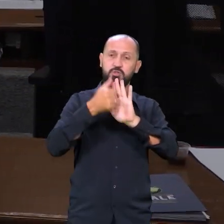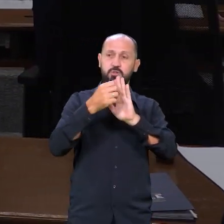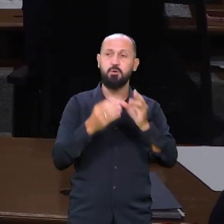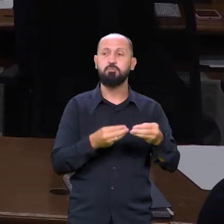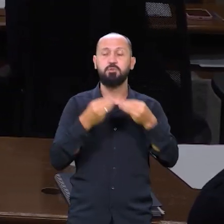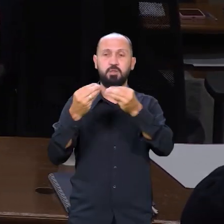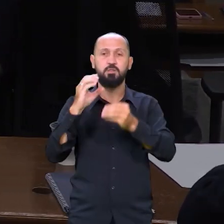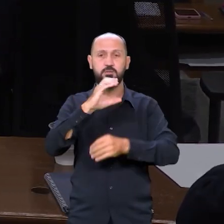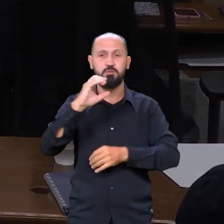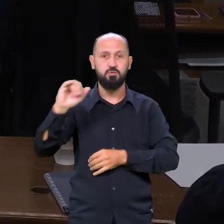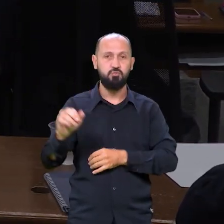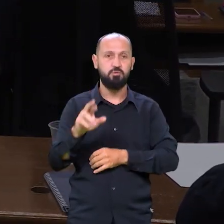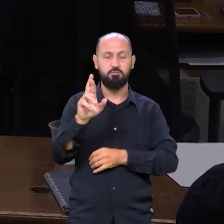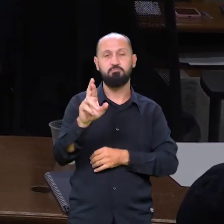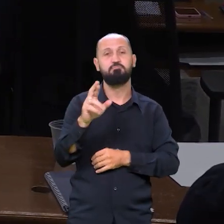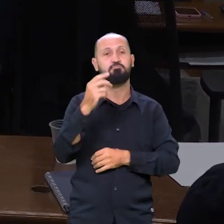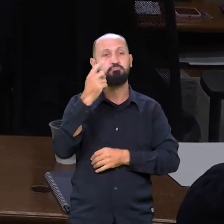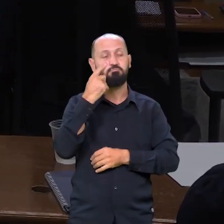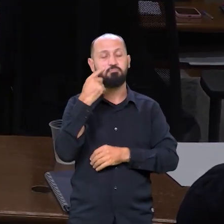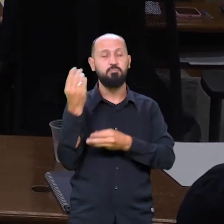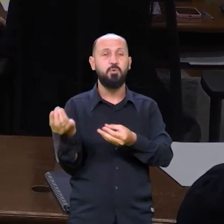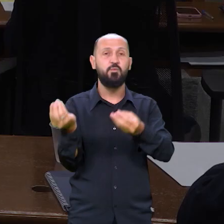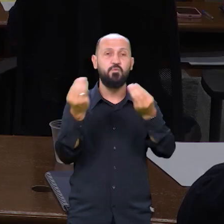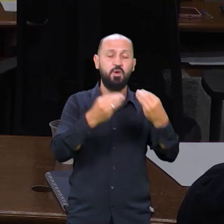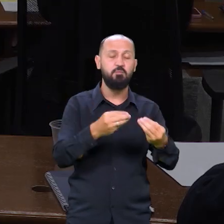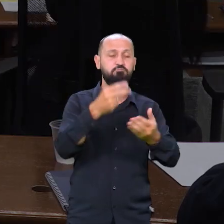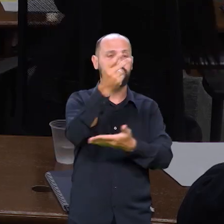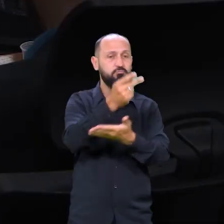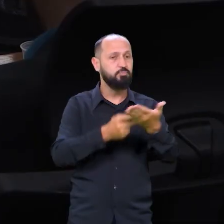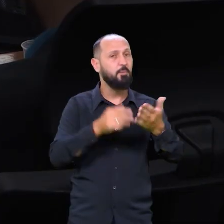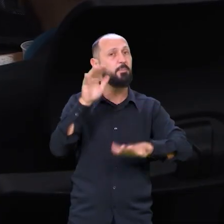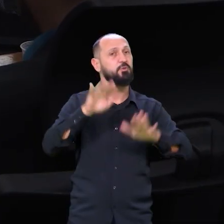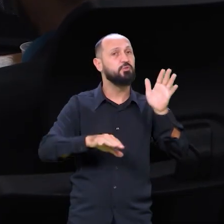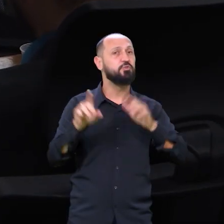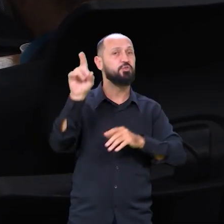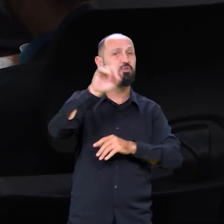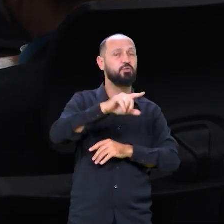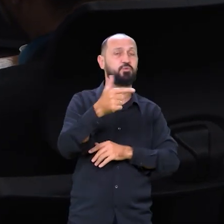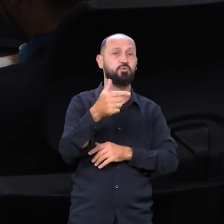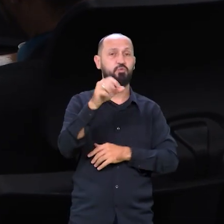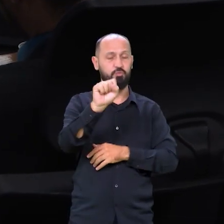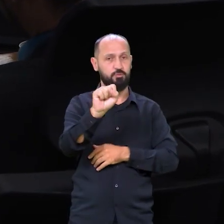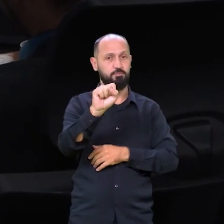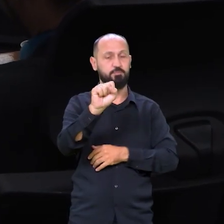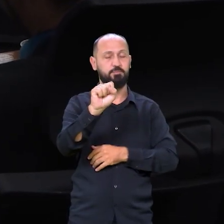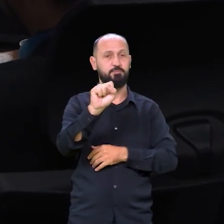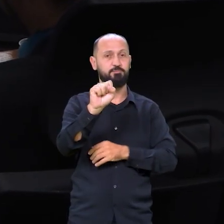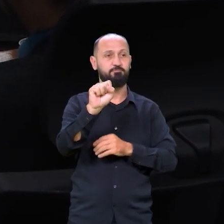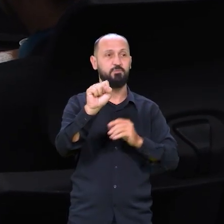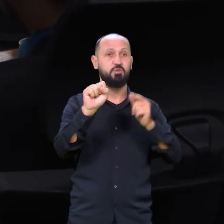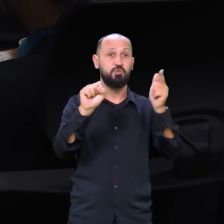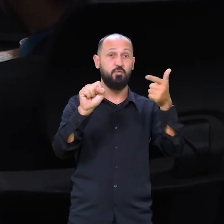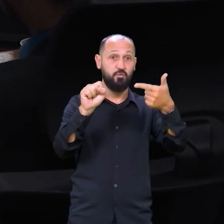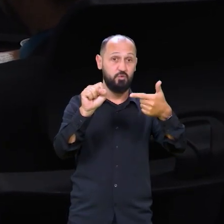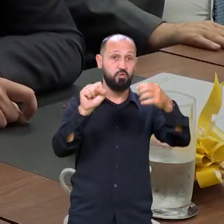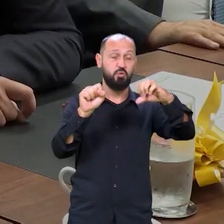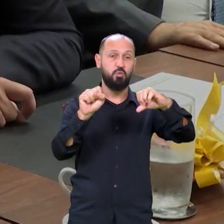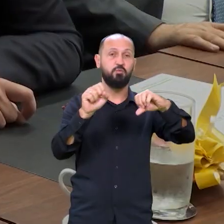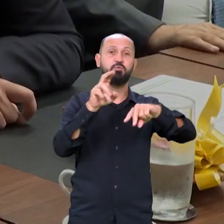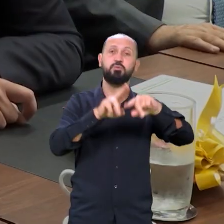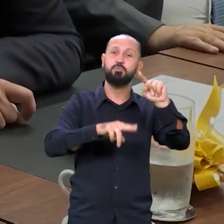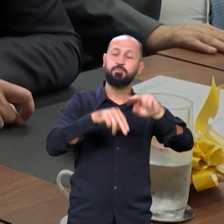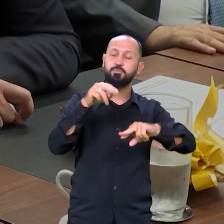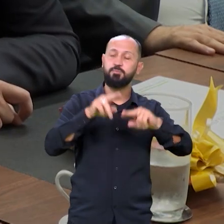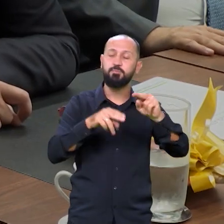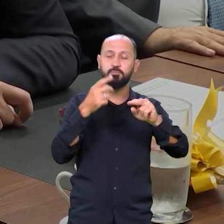será encaminhado à Comissão de Constituição, Justiça e Redação, com devolução de parecer previsto para o dia 28. No